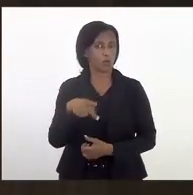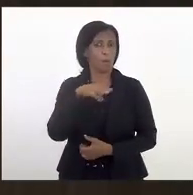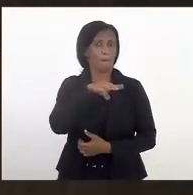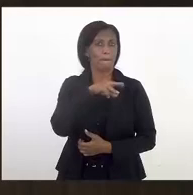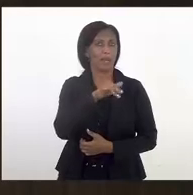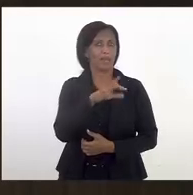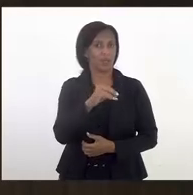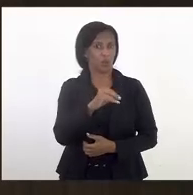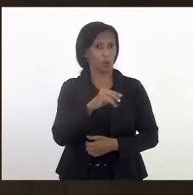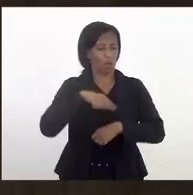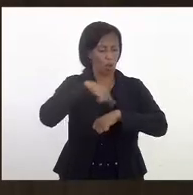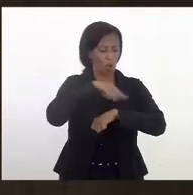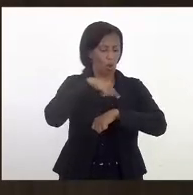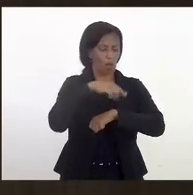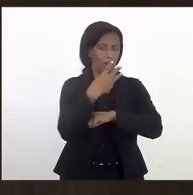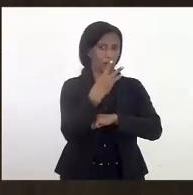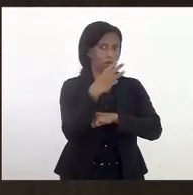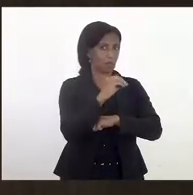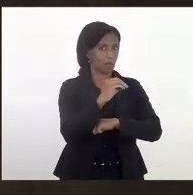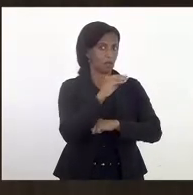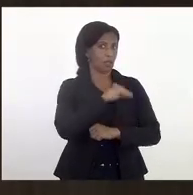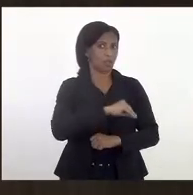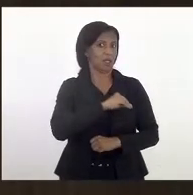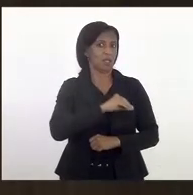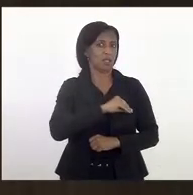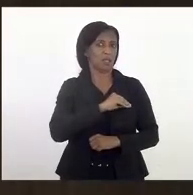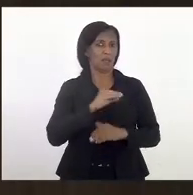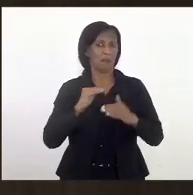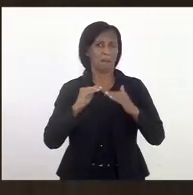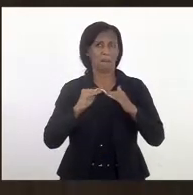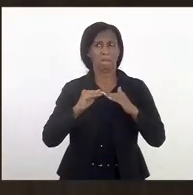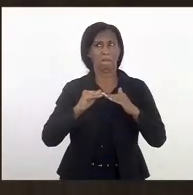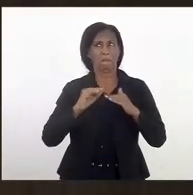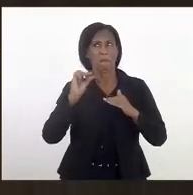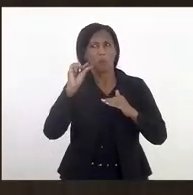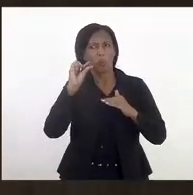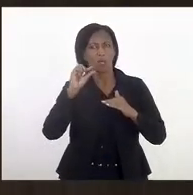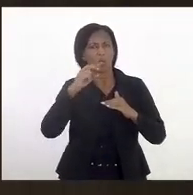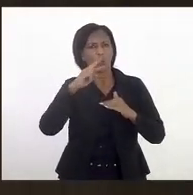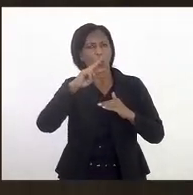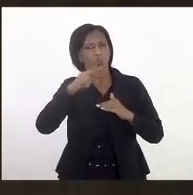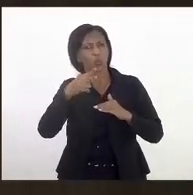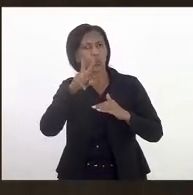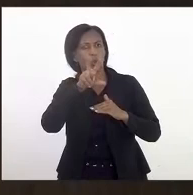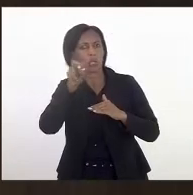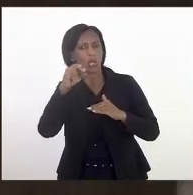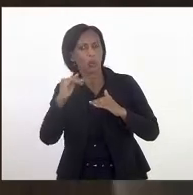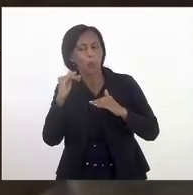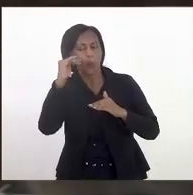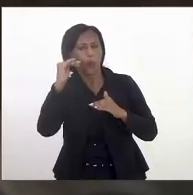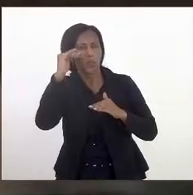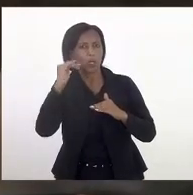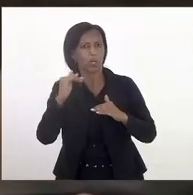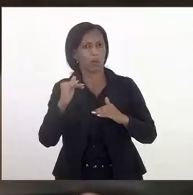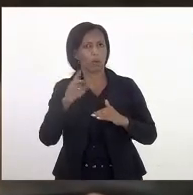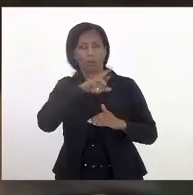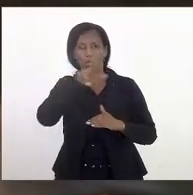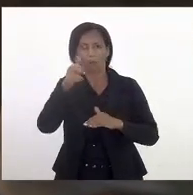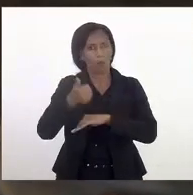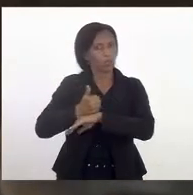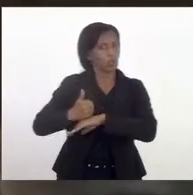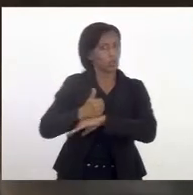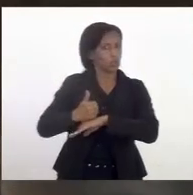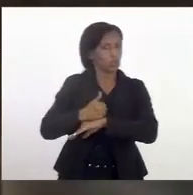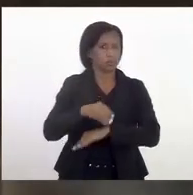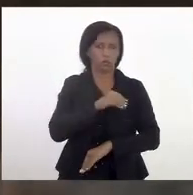de 30 horas tem uma uma remuneração pouco acima de 2.500 reais Isso não é um salário Digno Isso não é um